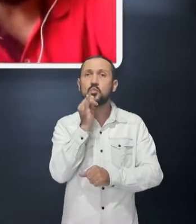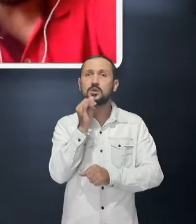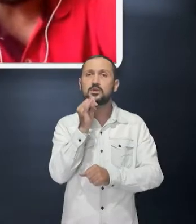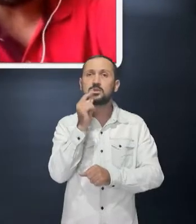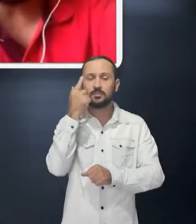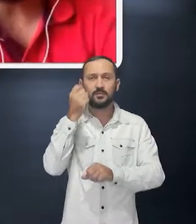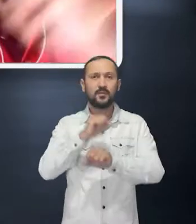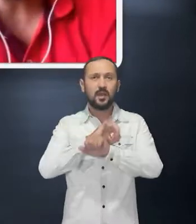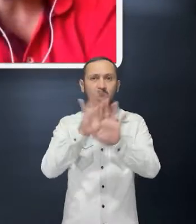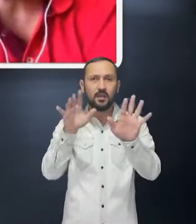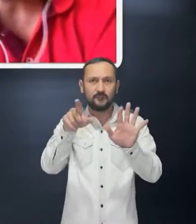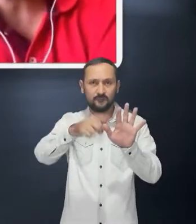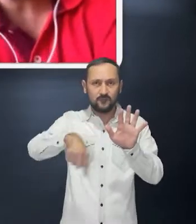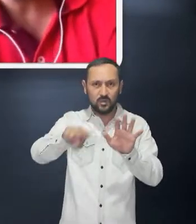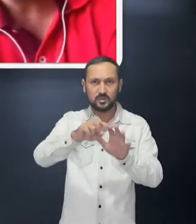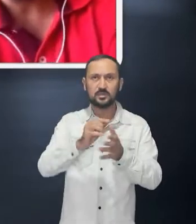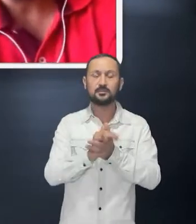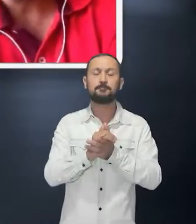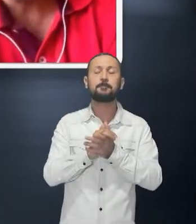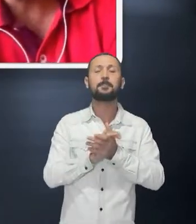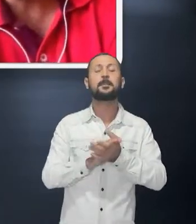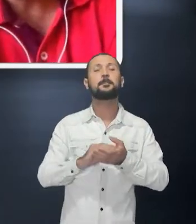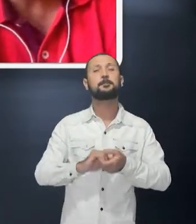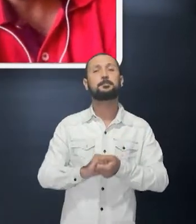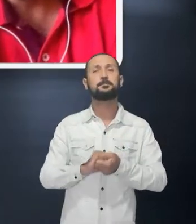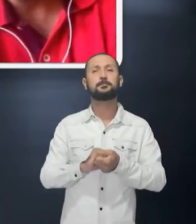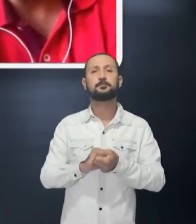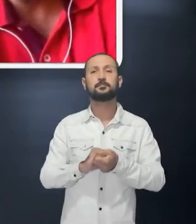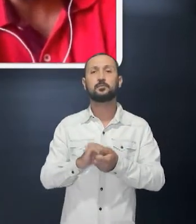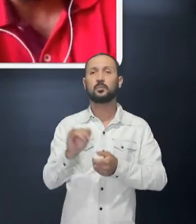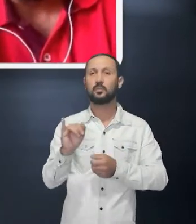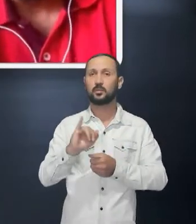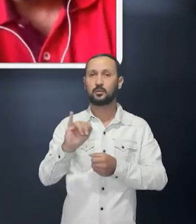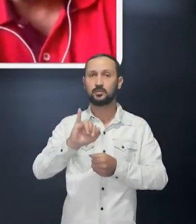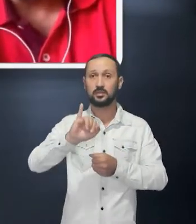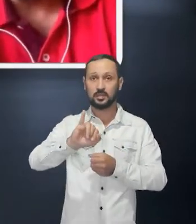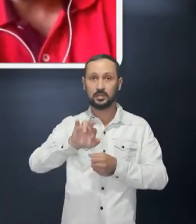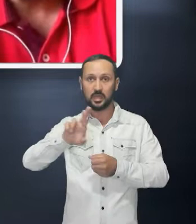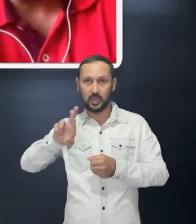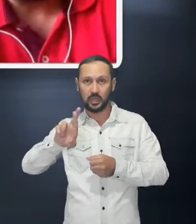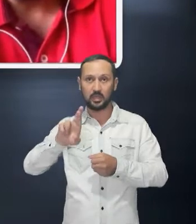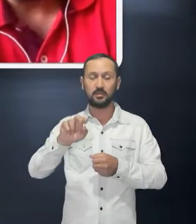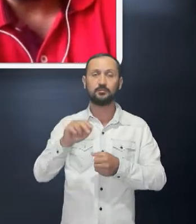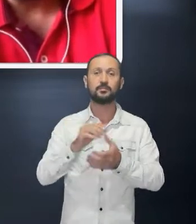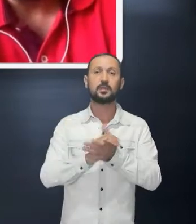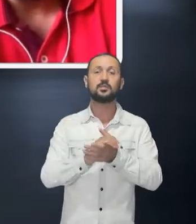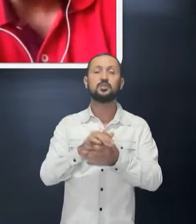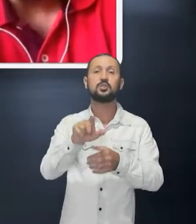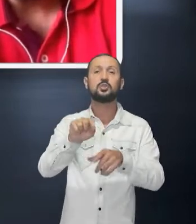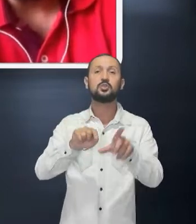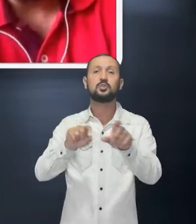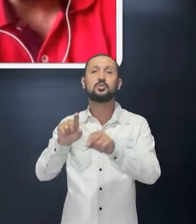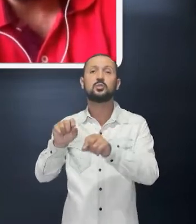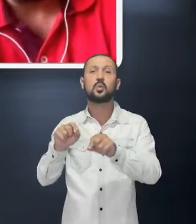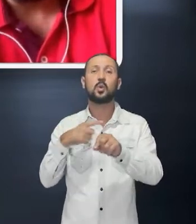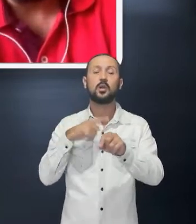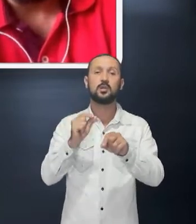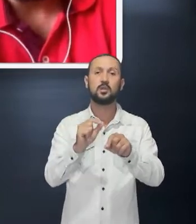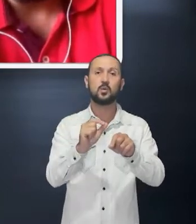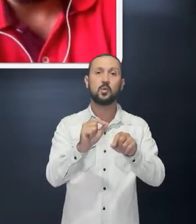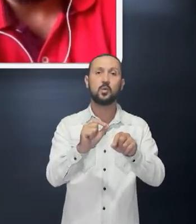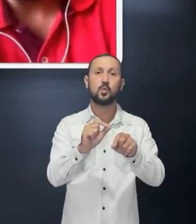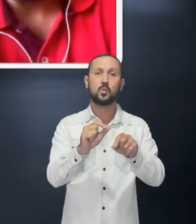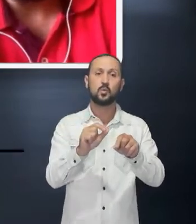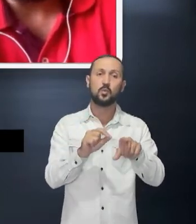só um exemplo aqui que eu acho que vai atingir o maior número de ouvintes. O imposto de renda hoje, a gente escolhe ali